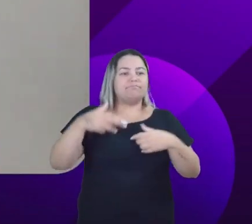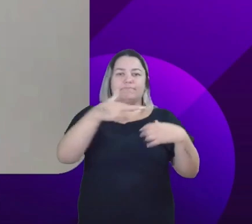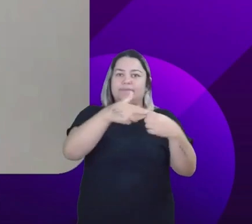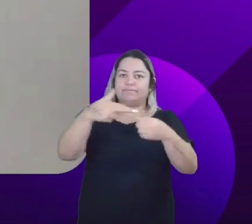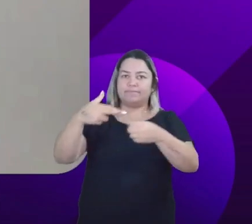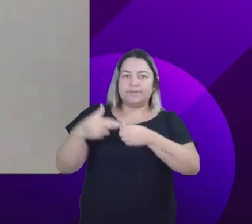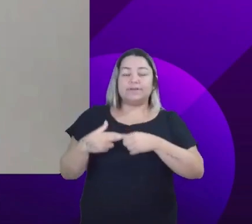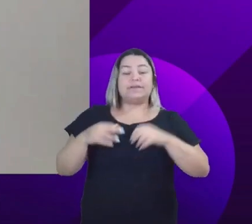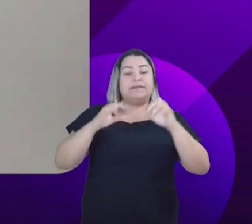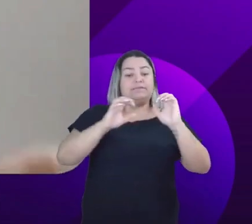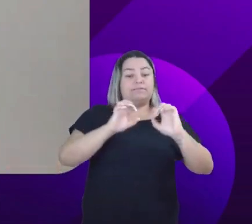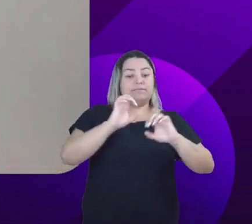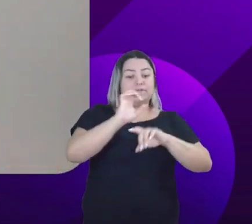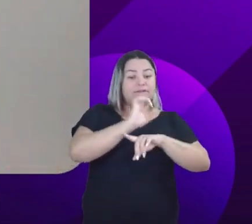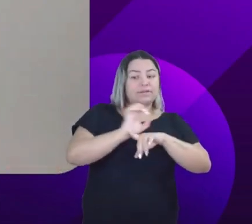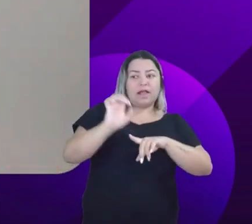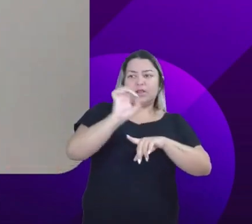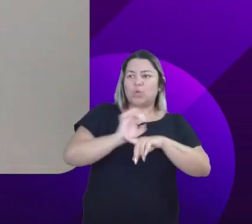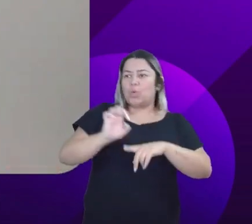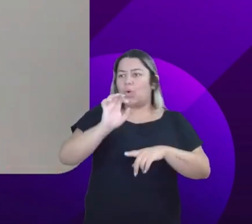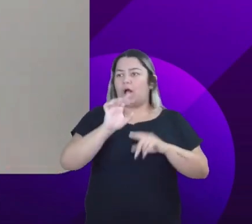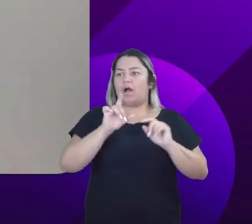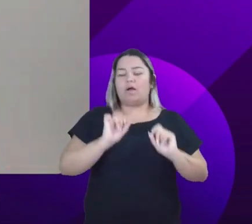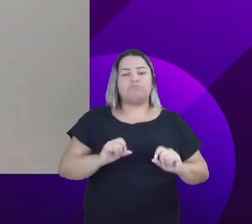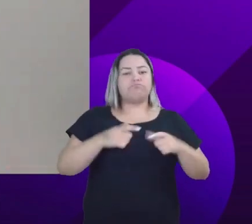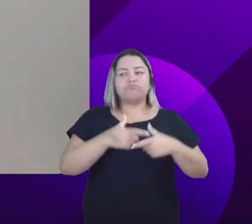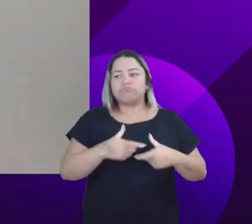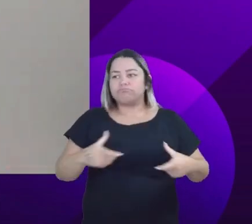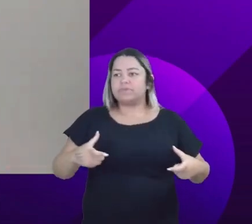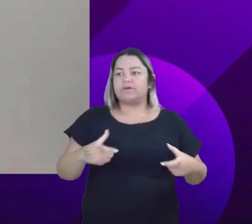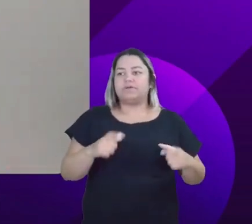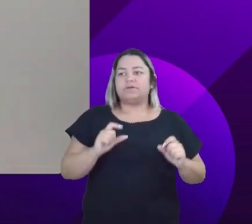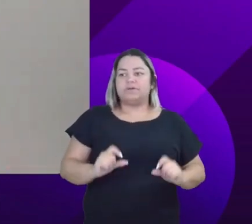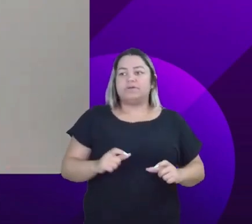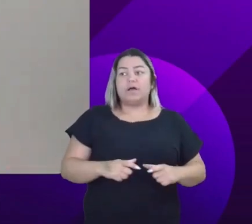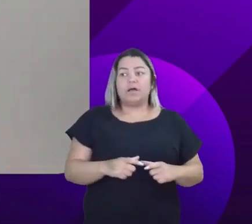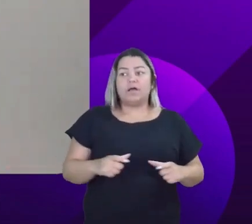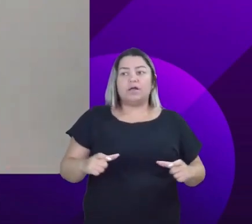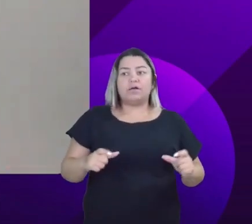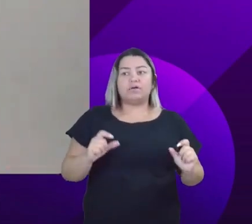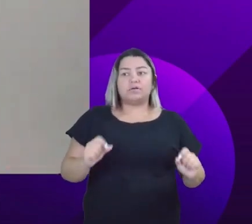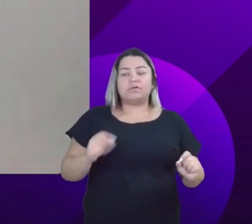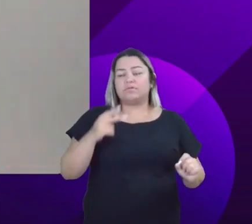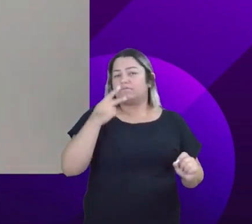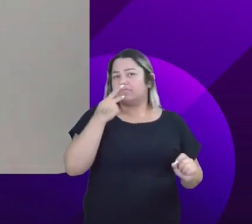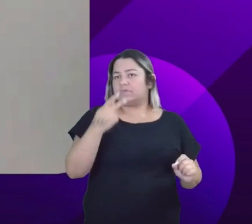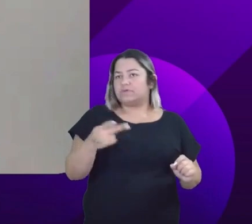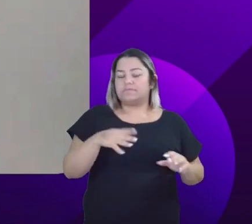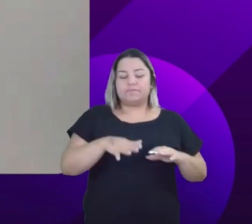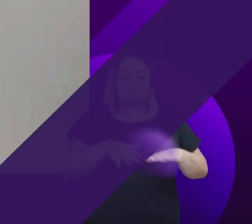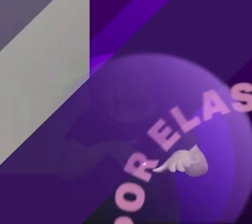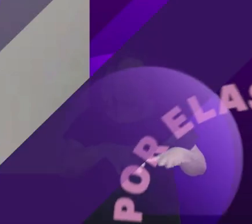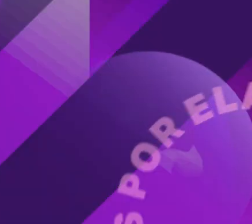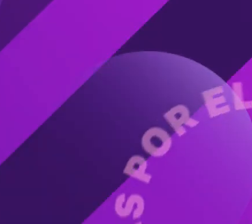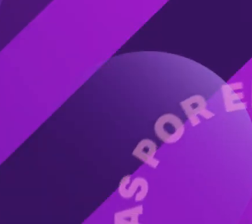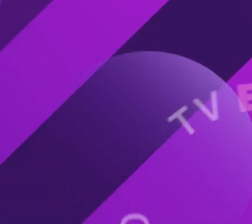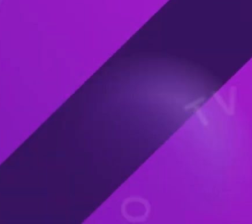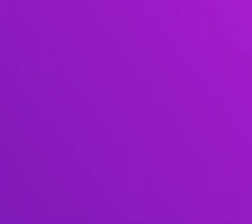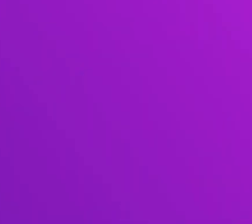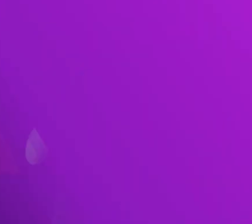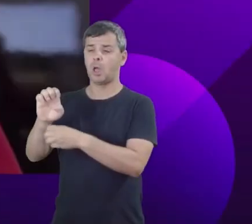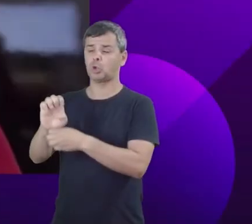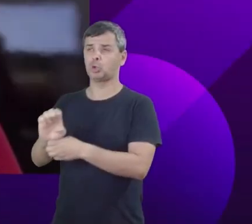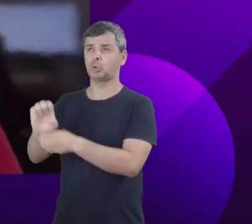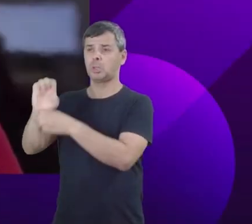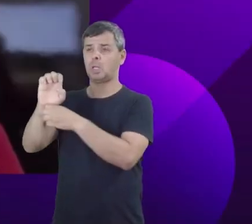regional, estadual, ou numa escala mais ampliada, que se organizem, que se mobilizem para pensar alternativas.